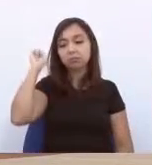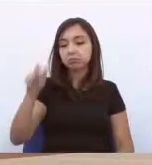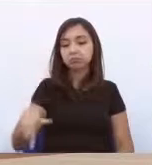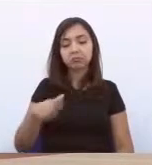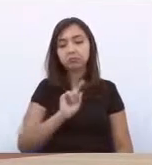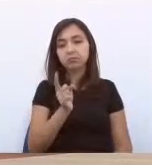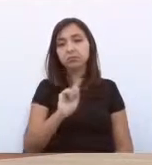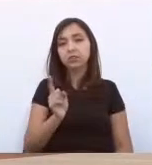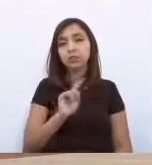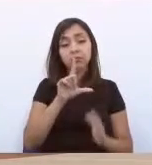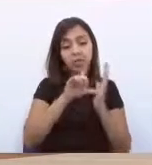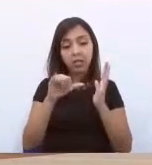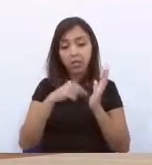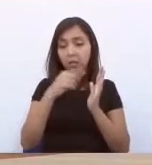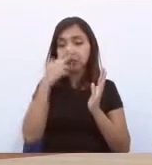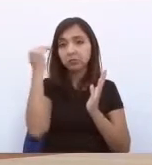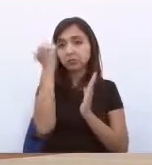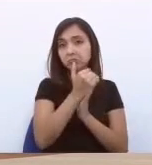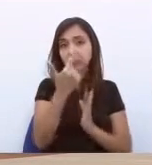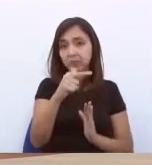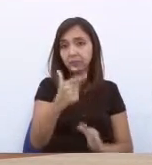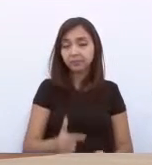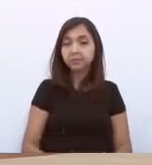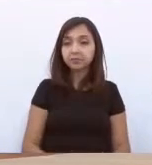chão, porque a lei não vale.